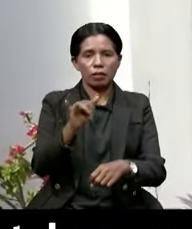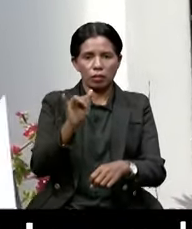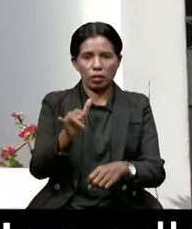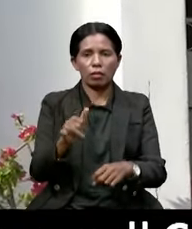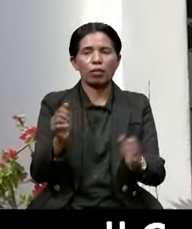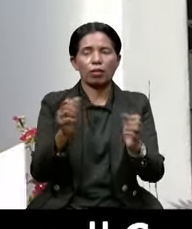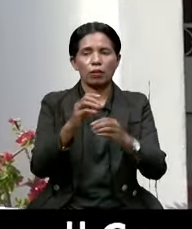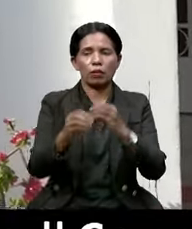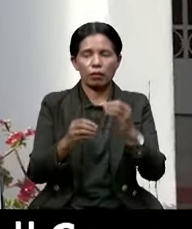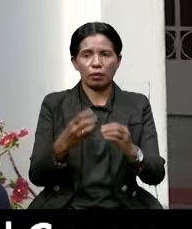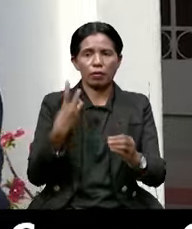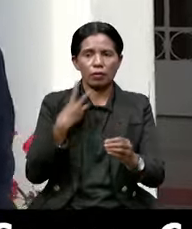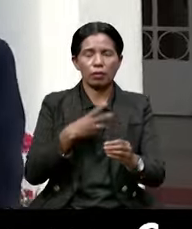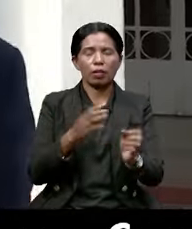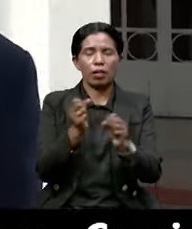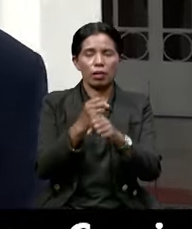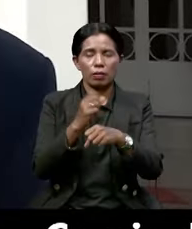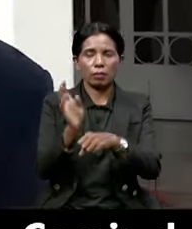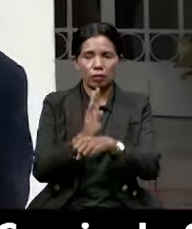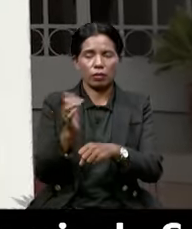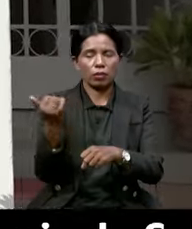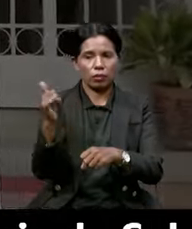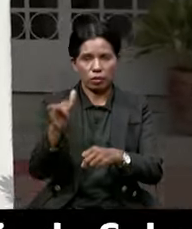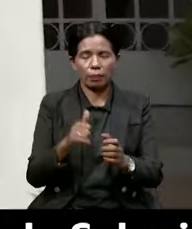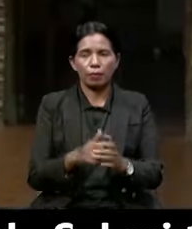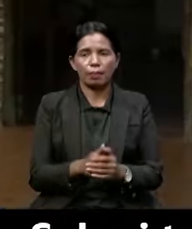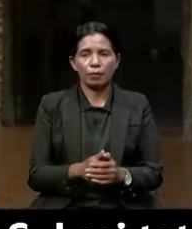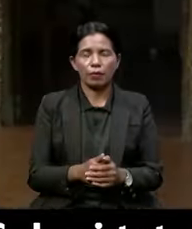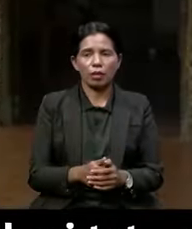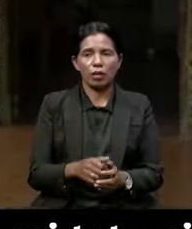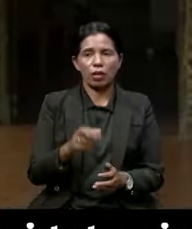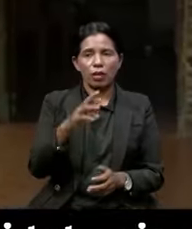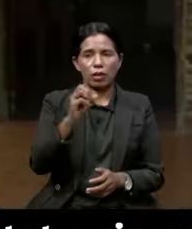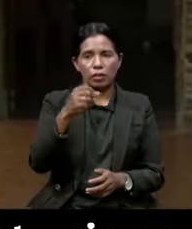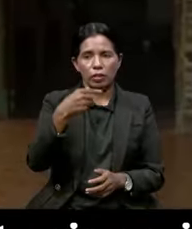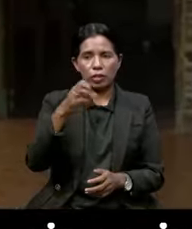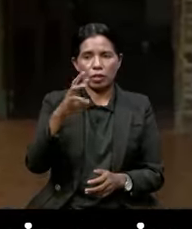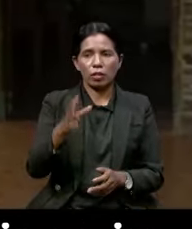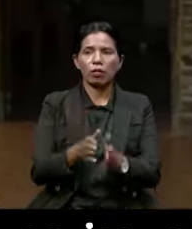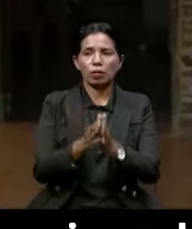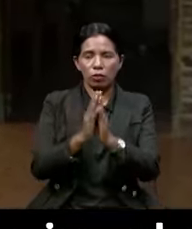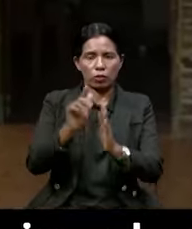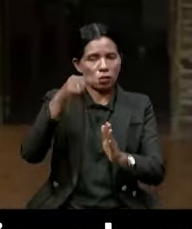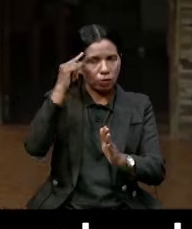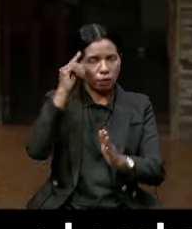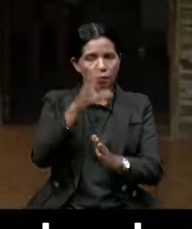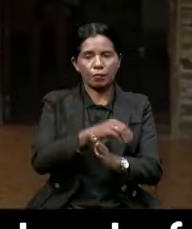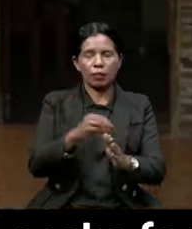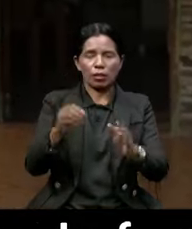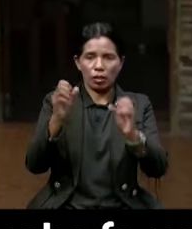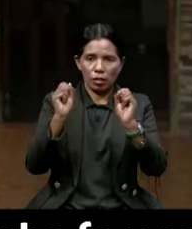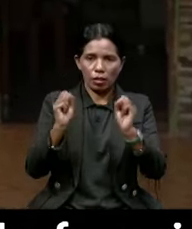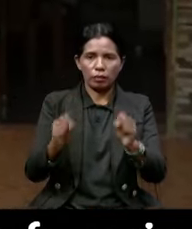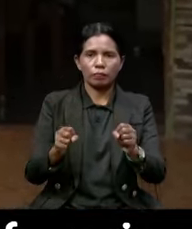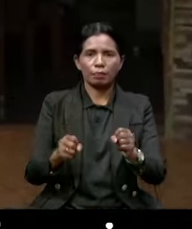cara. Agora, a gente negocia o direito. Antes, o habitante Roseiro Marçal Hanessa Rainain, o seu governo, atulabele usa poder